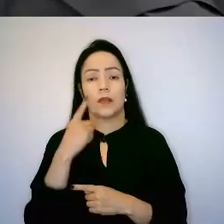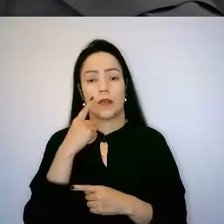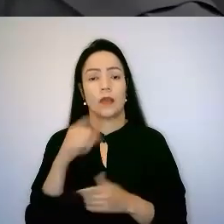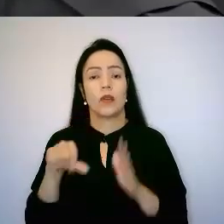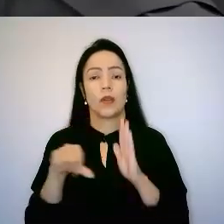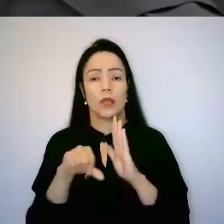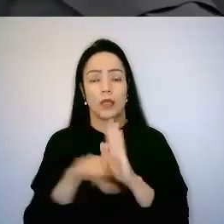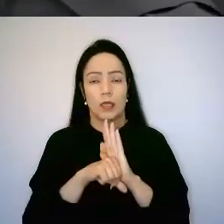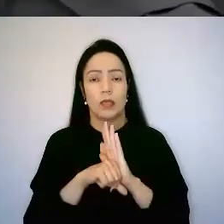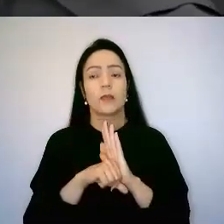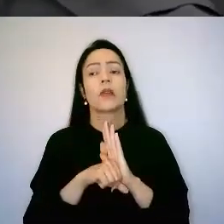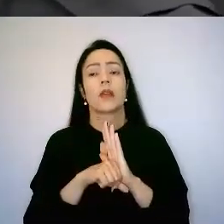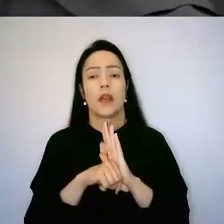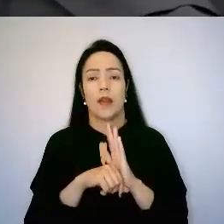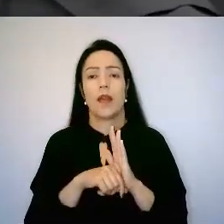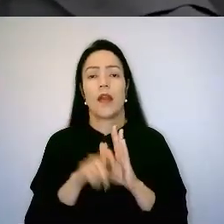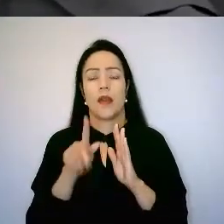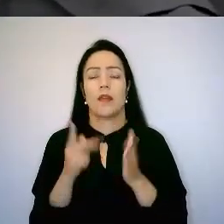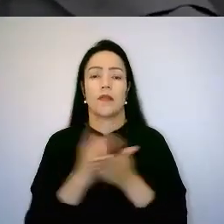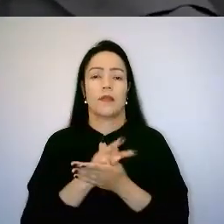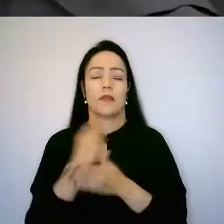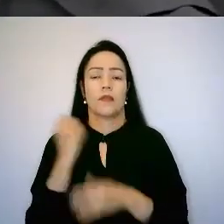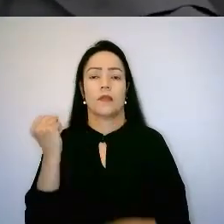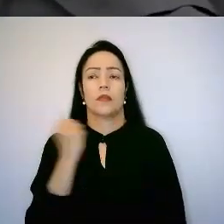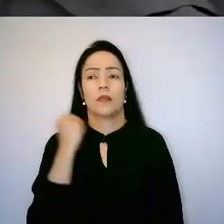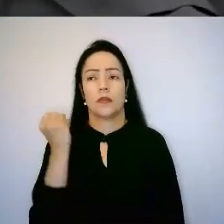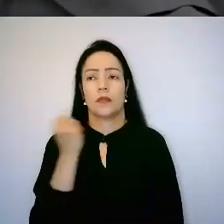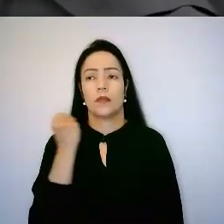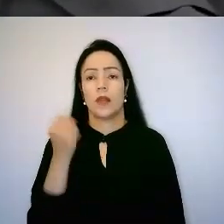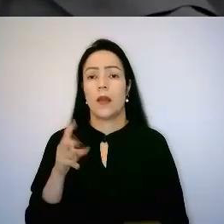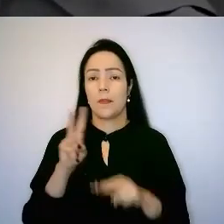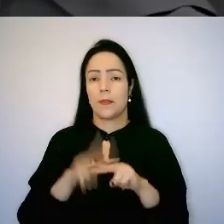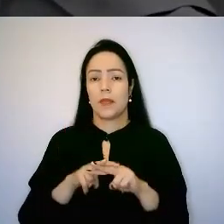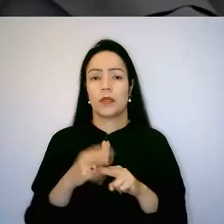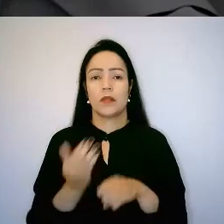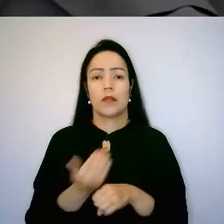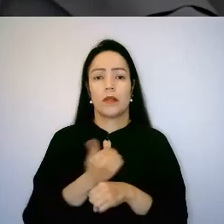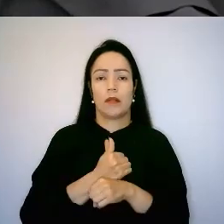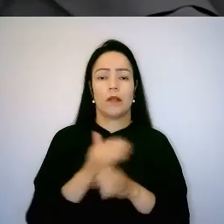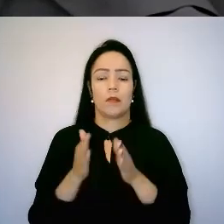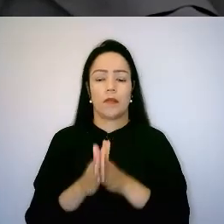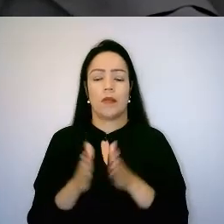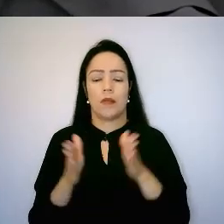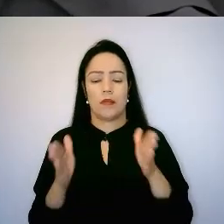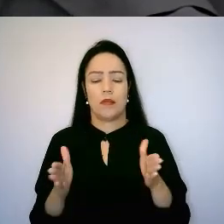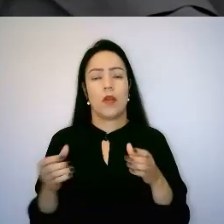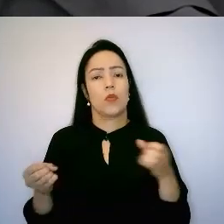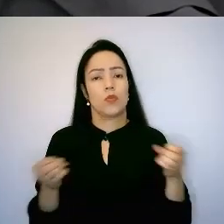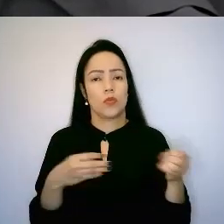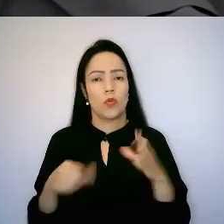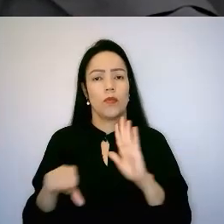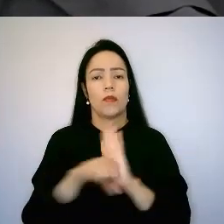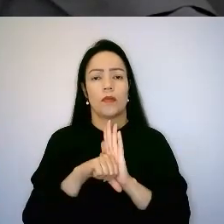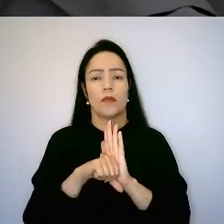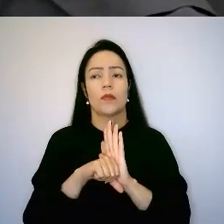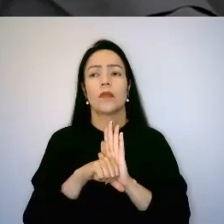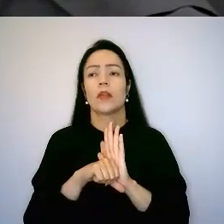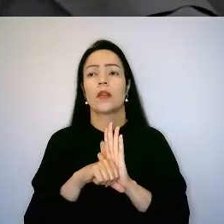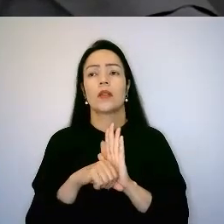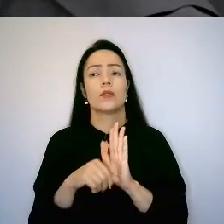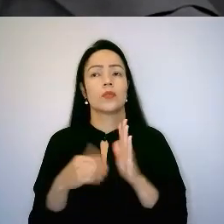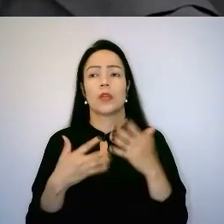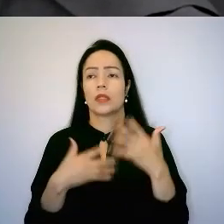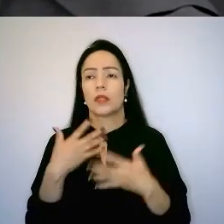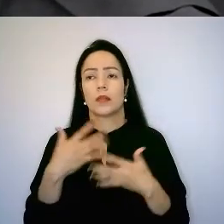grave o fato de estar preso apenas provisoriamente em relação a esse novo crime não impede o